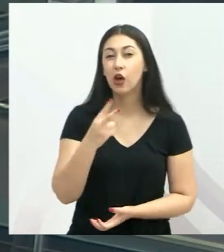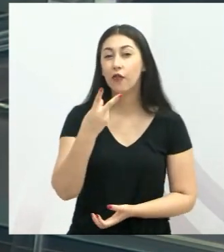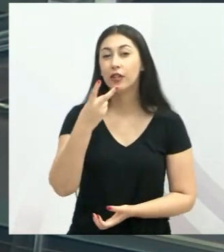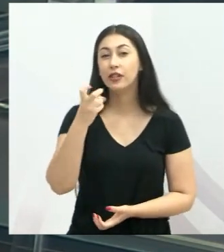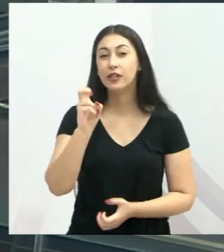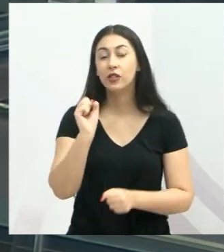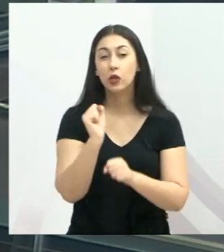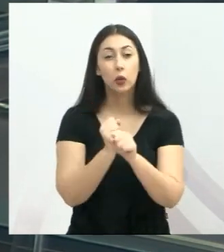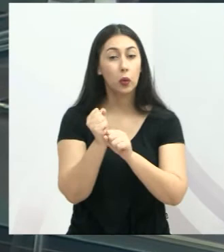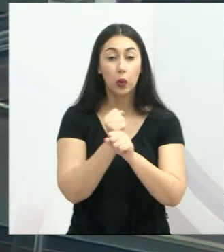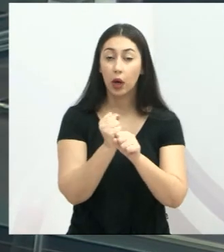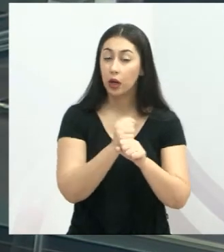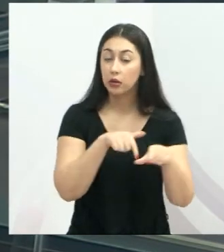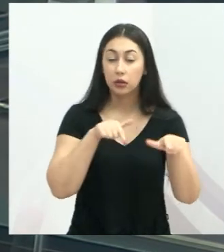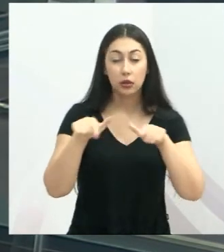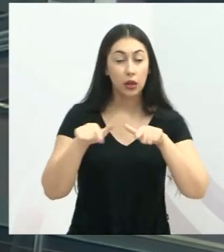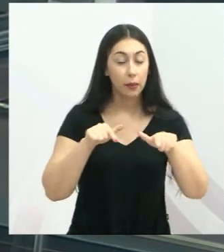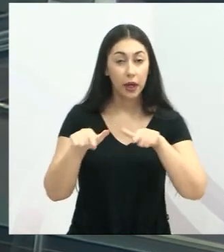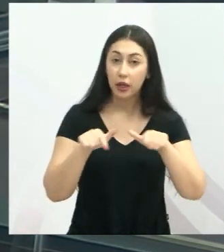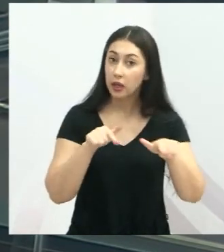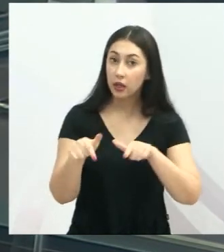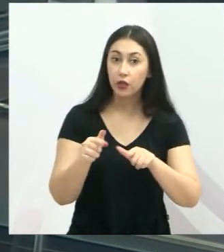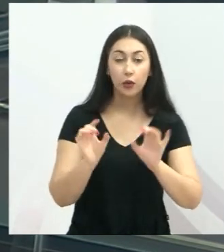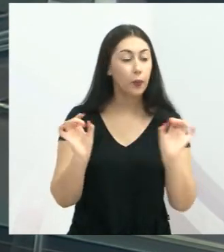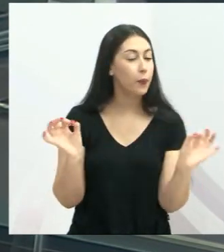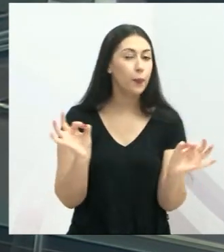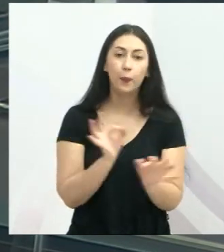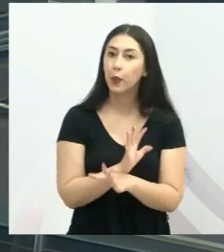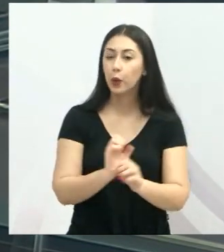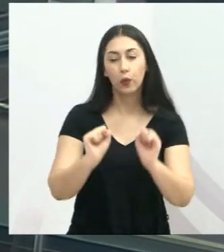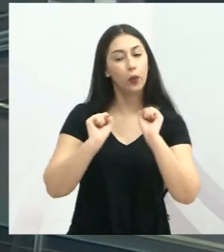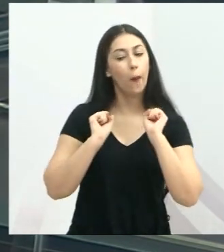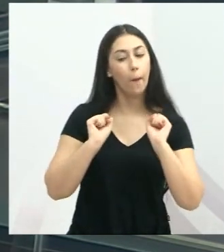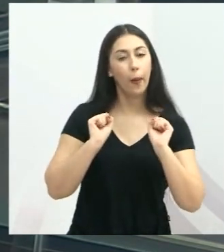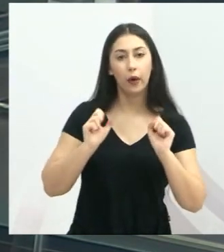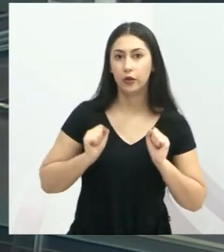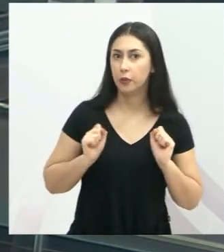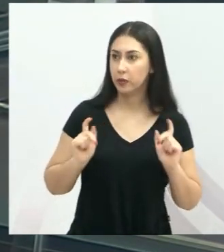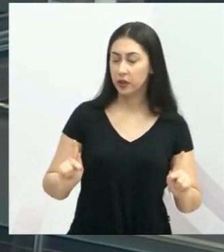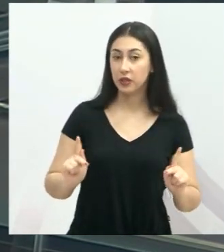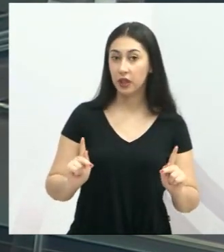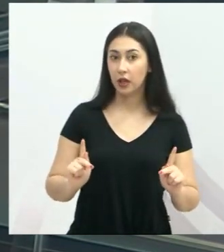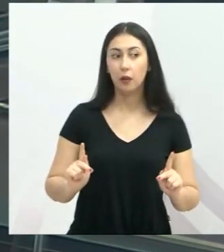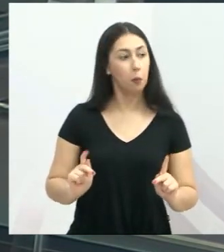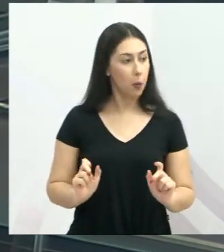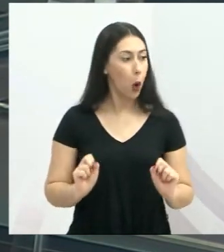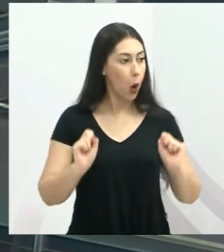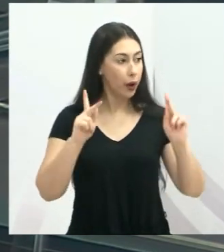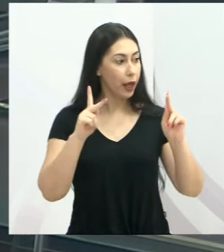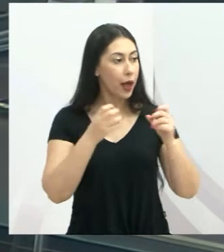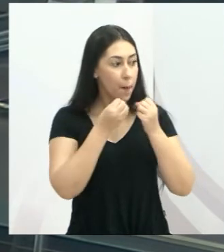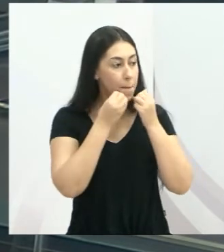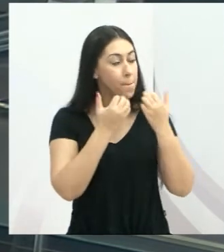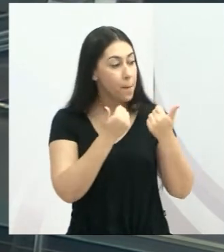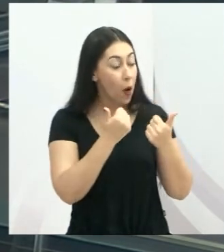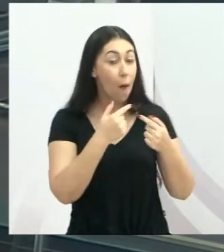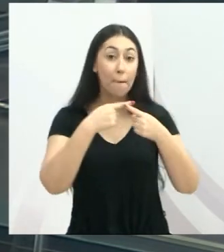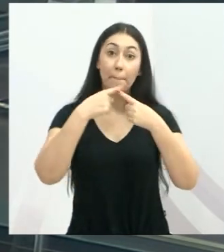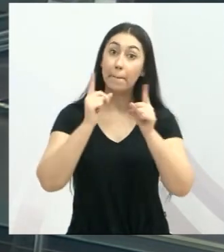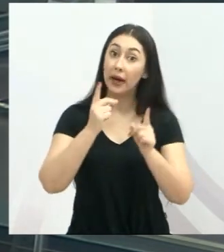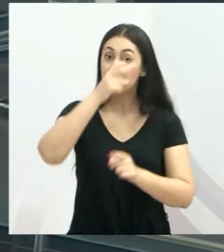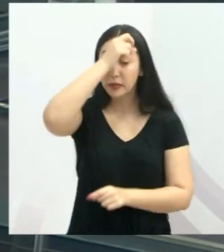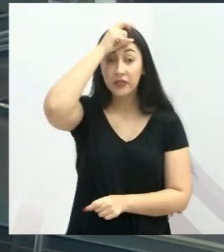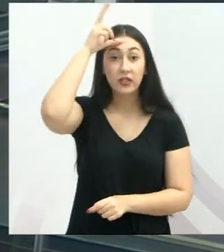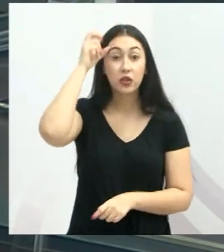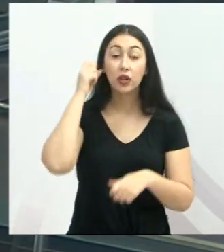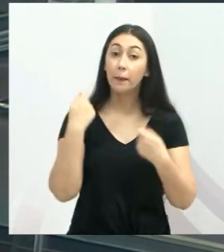anos de atividade insalubre, estão aposentando. Ou seja, eu acho justo, no entanto, a prefeitura tem que se precaver. O